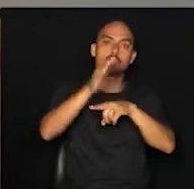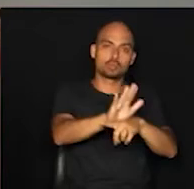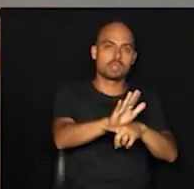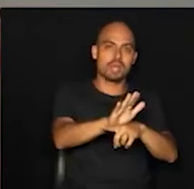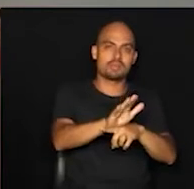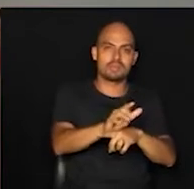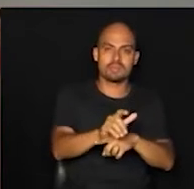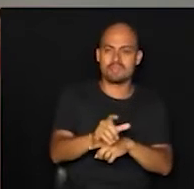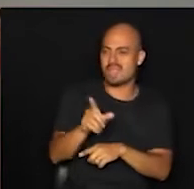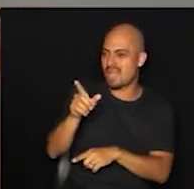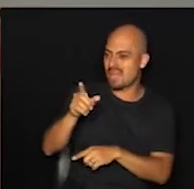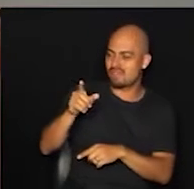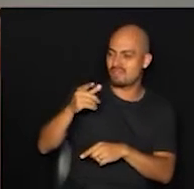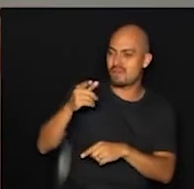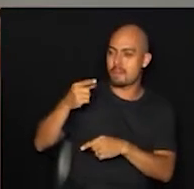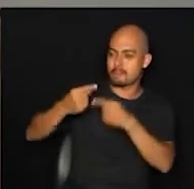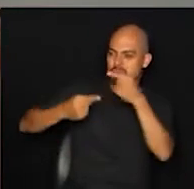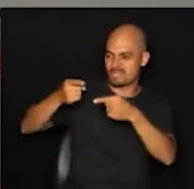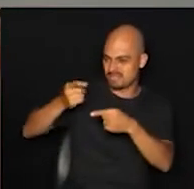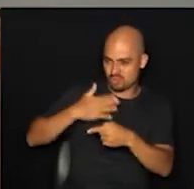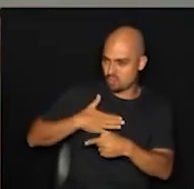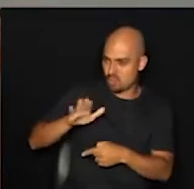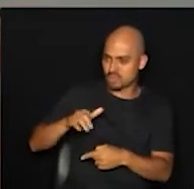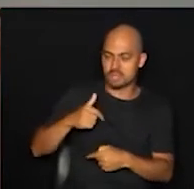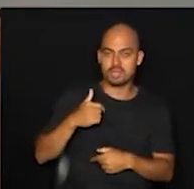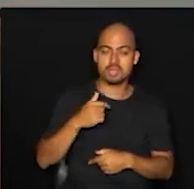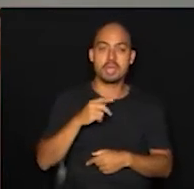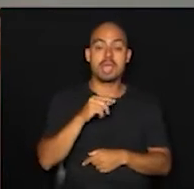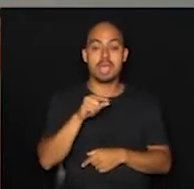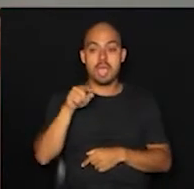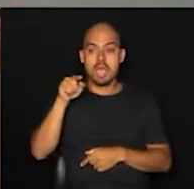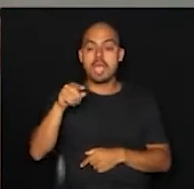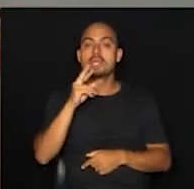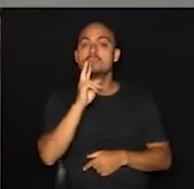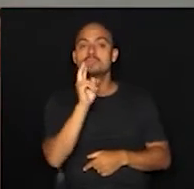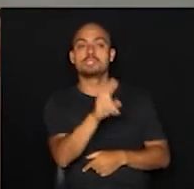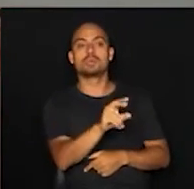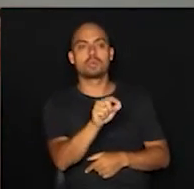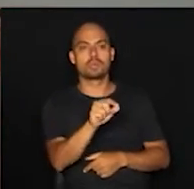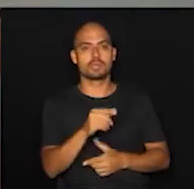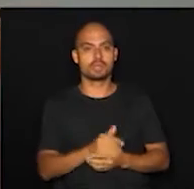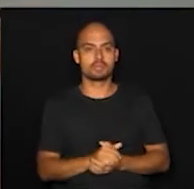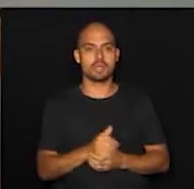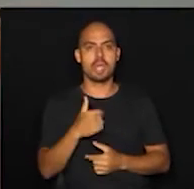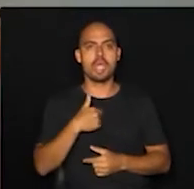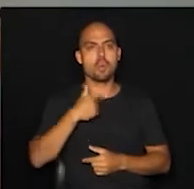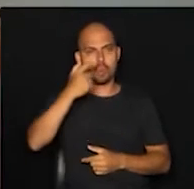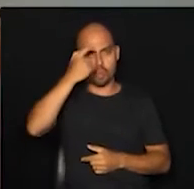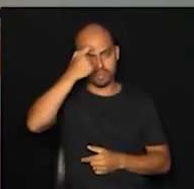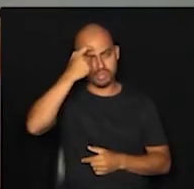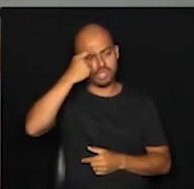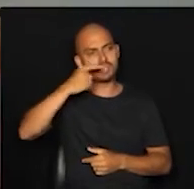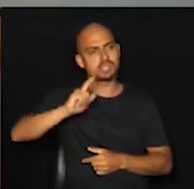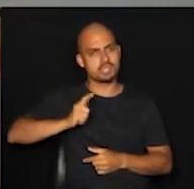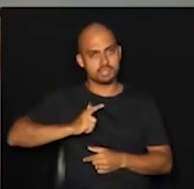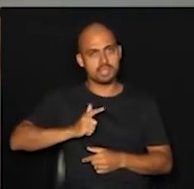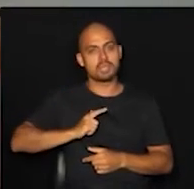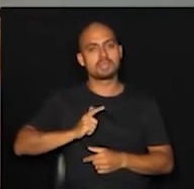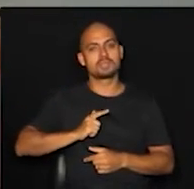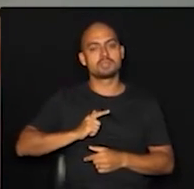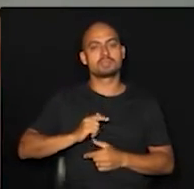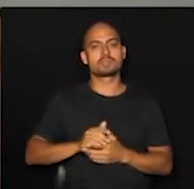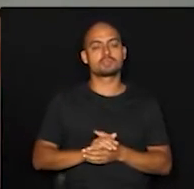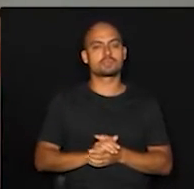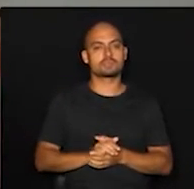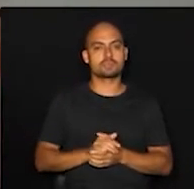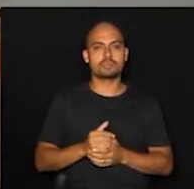senhora não era chegada na política e tal. Ela mesma respondia, ela dizia, eu tinha muita consciência de quem eu era quando eu fui